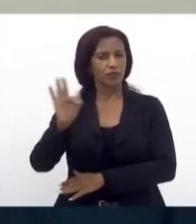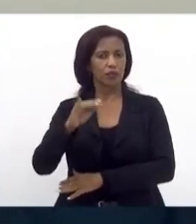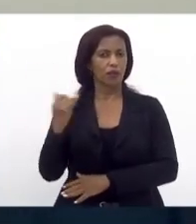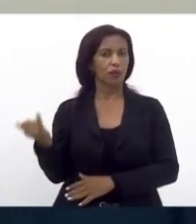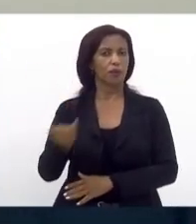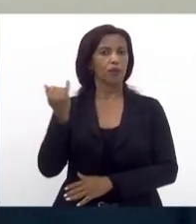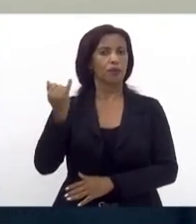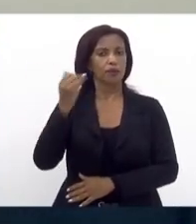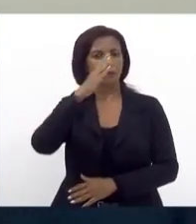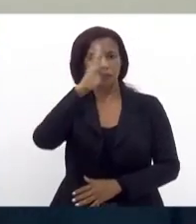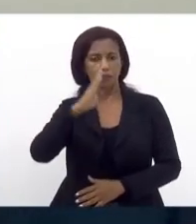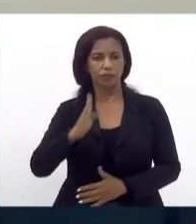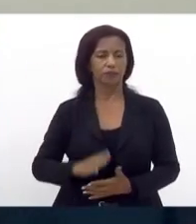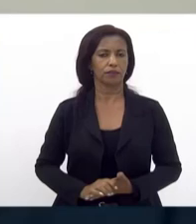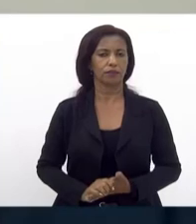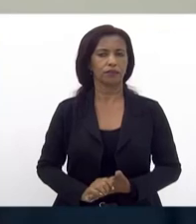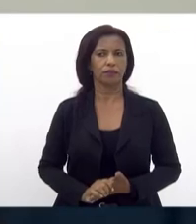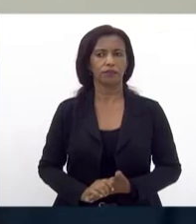para o Brasil. Né.